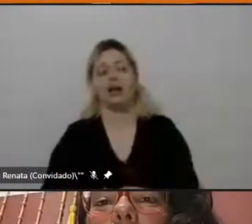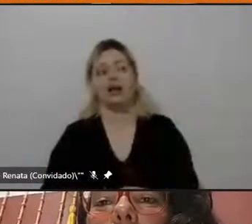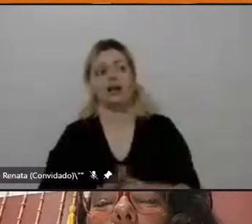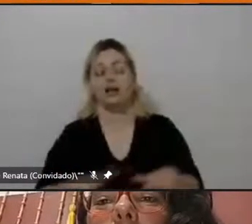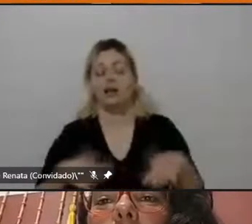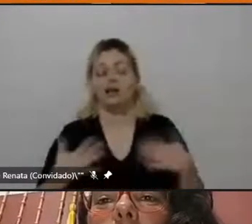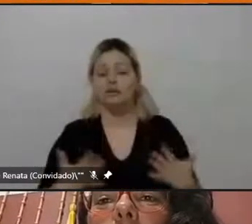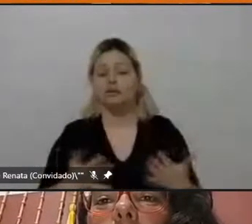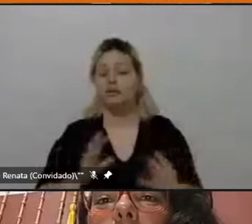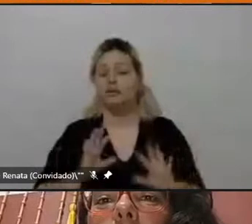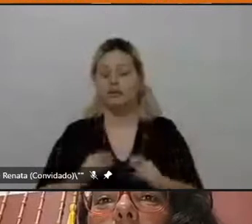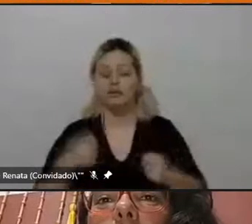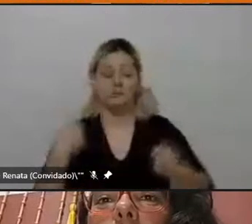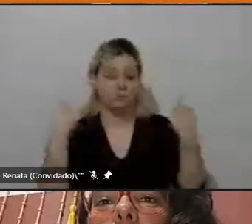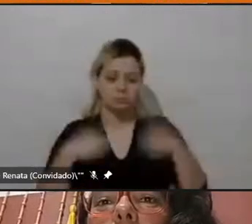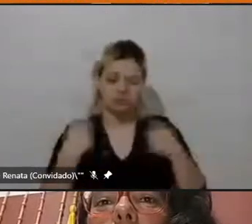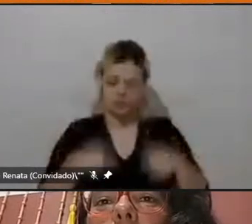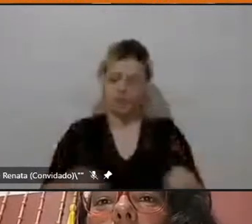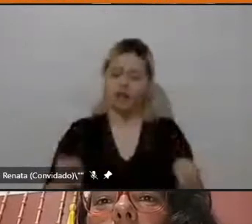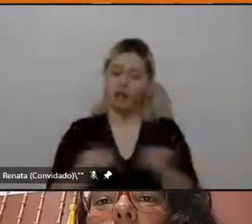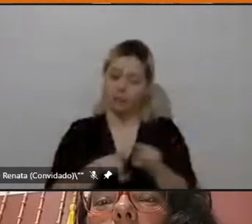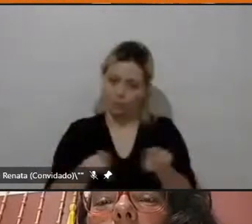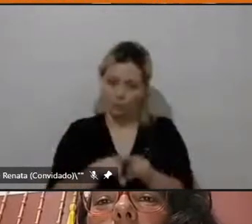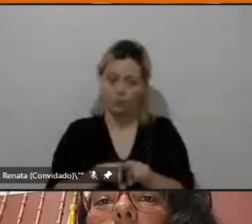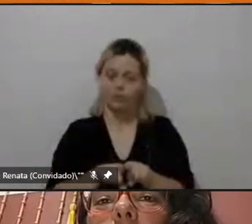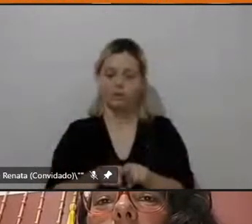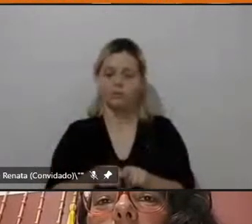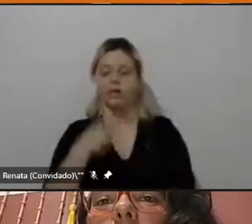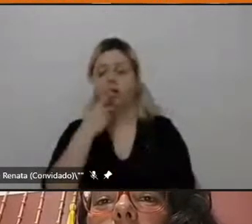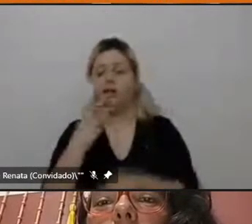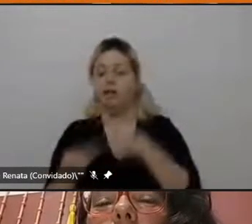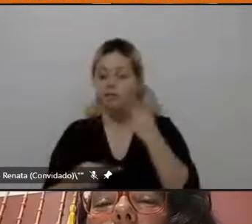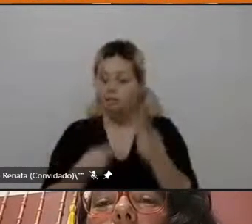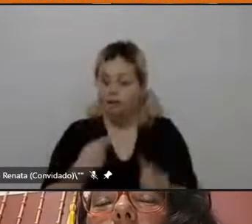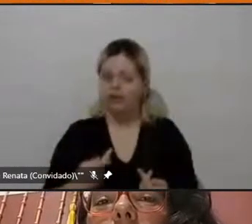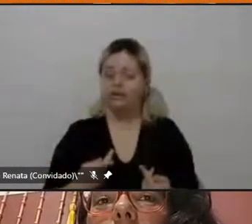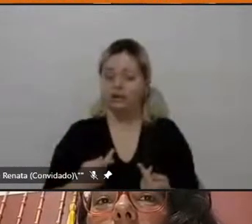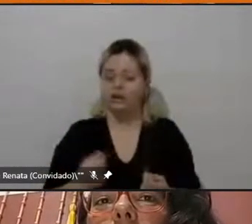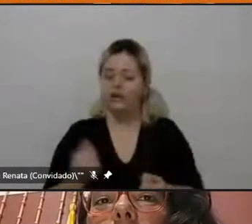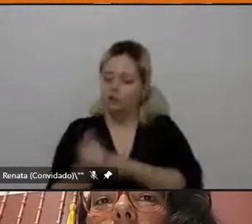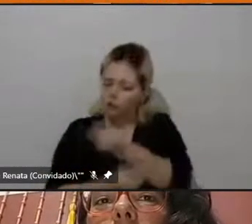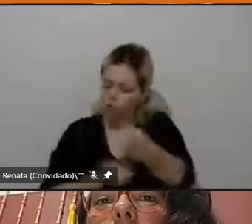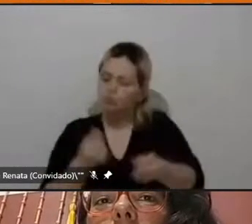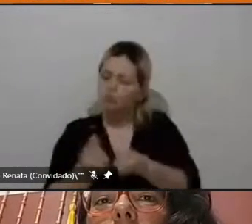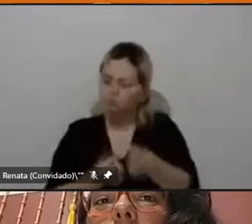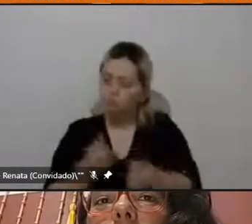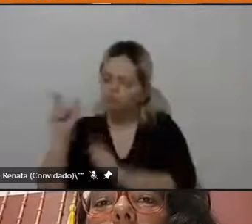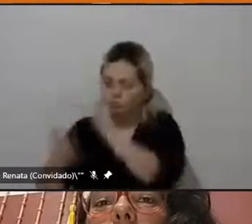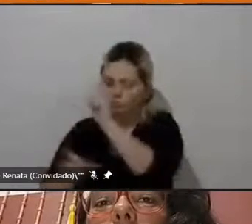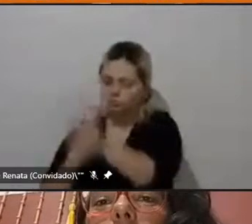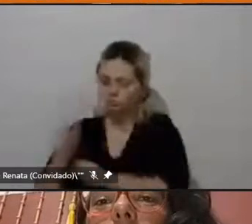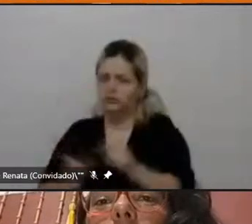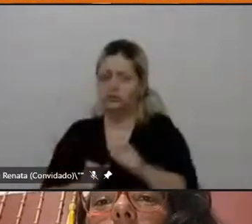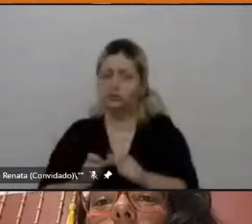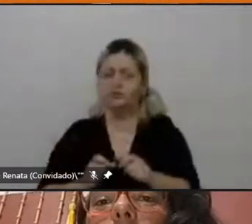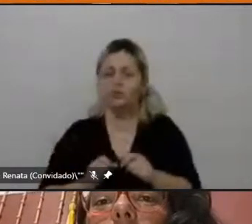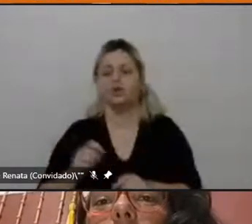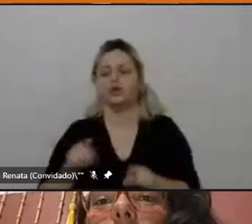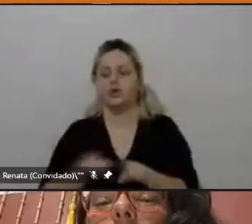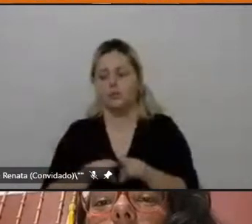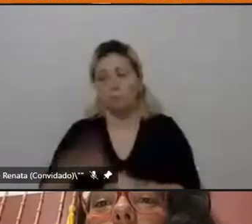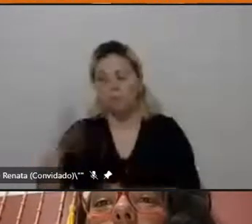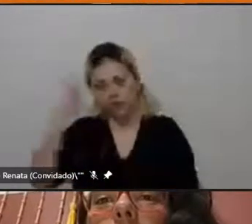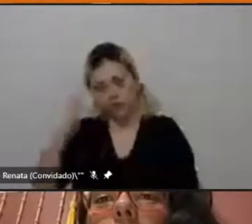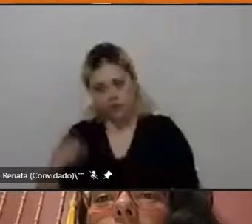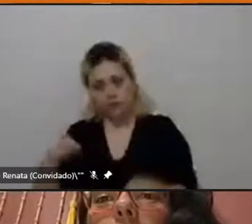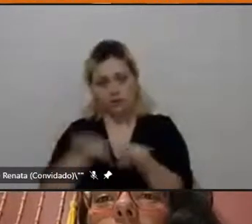há uma necessidade de também falar um pouco dos financiadores, né, nacionais e internacionais,